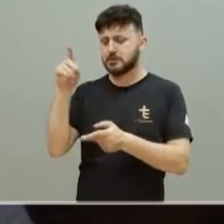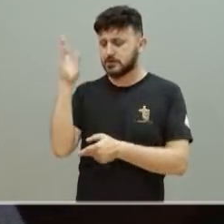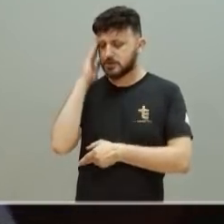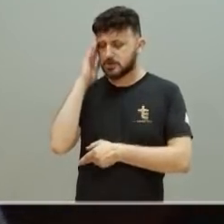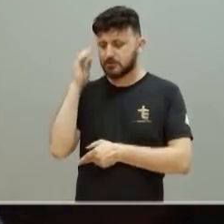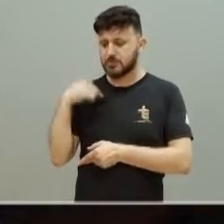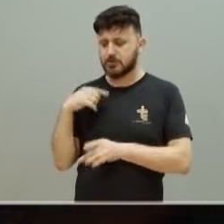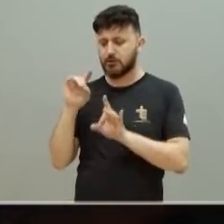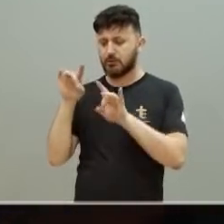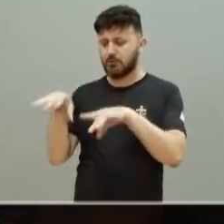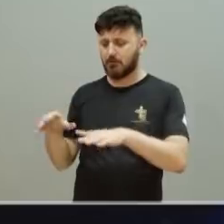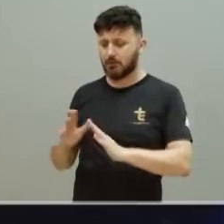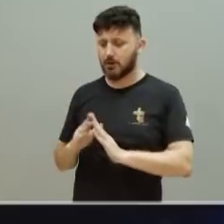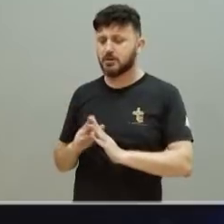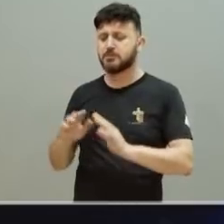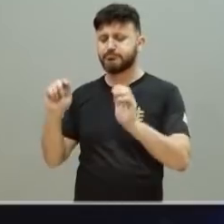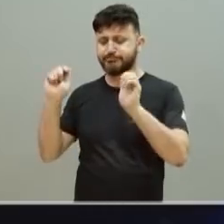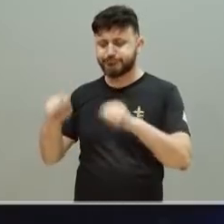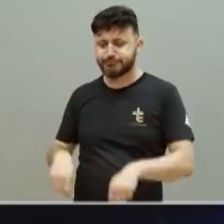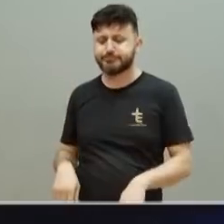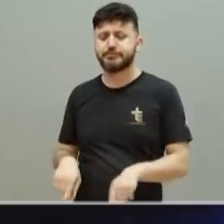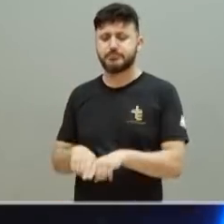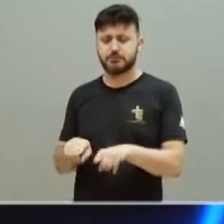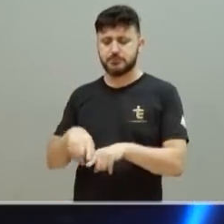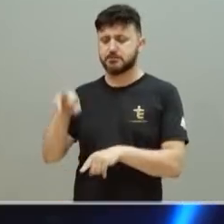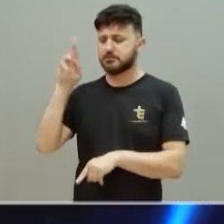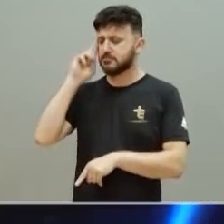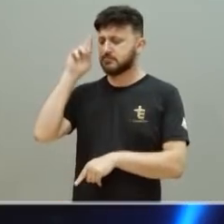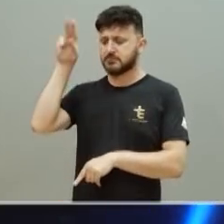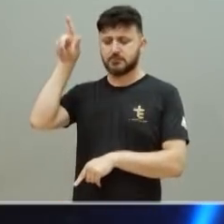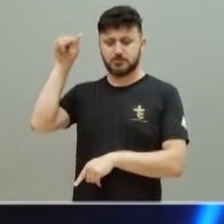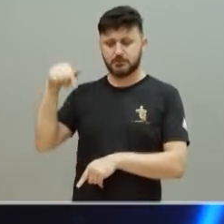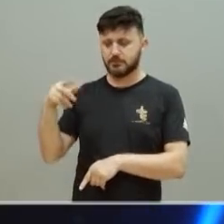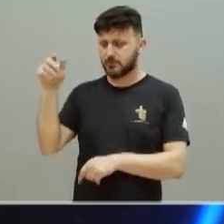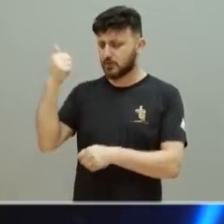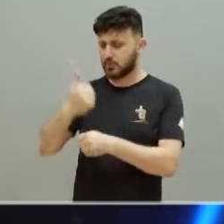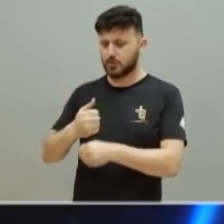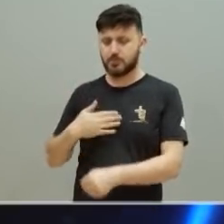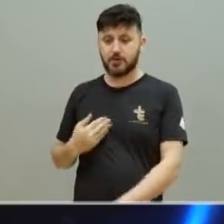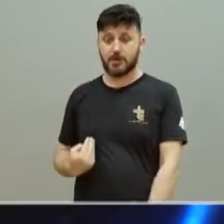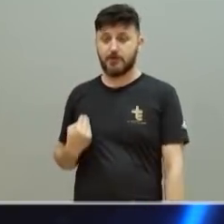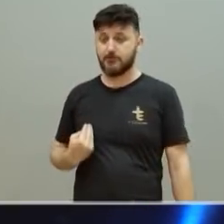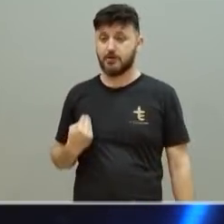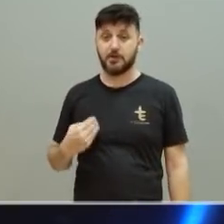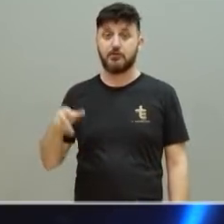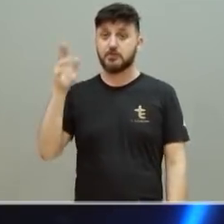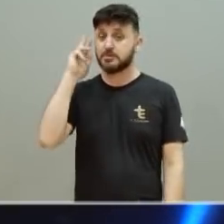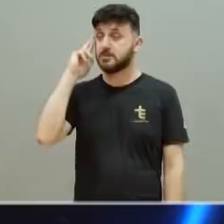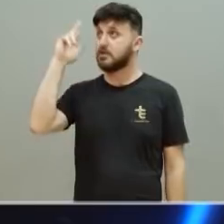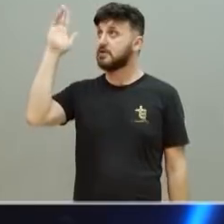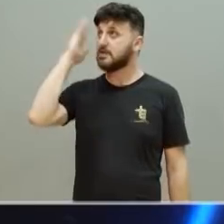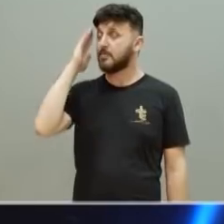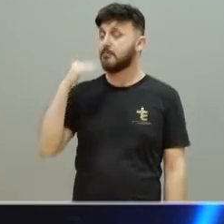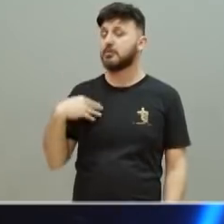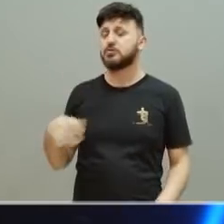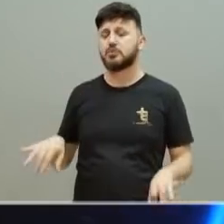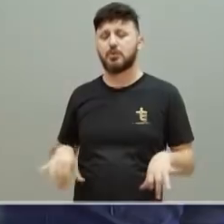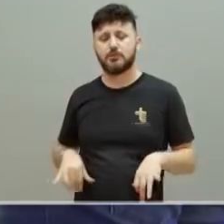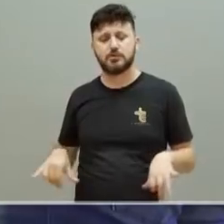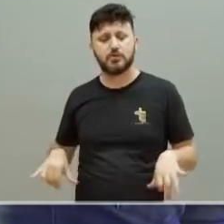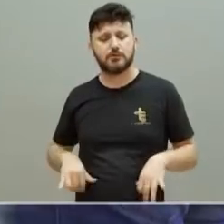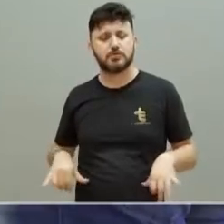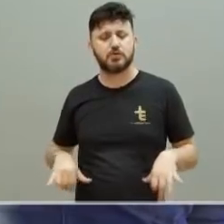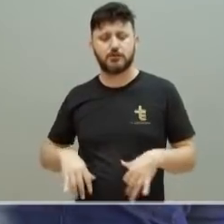Tu conheces, Senhor Jesus, a minha vida. Tu sabes, Senhor, do meu sofrimento. Senhor,